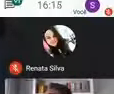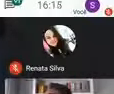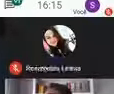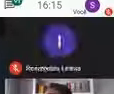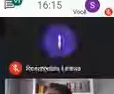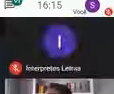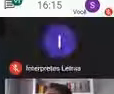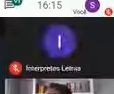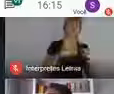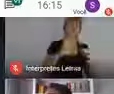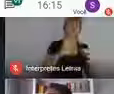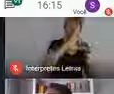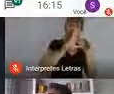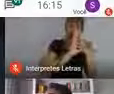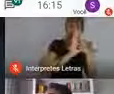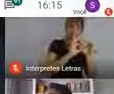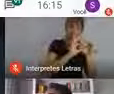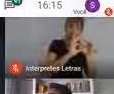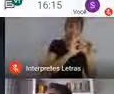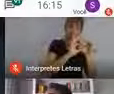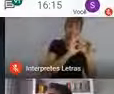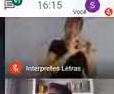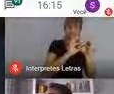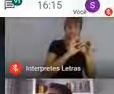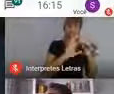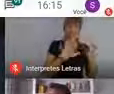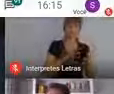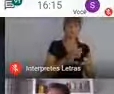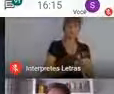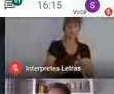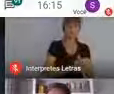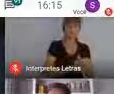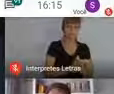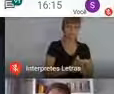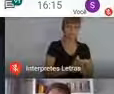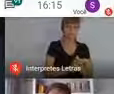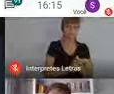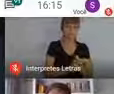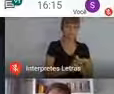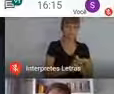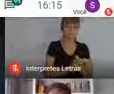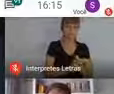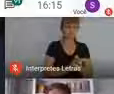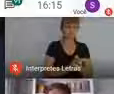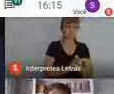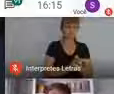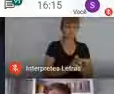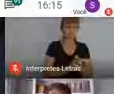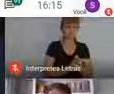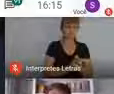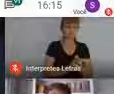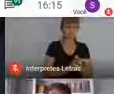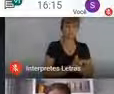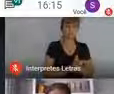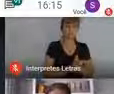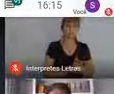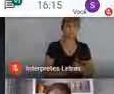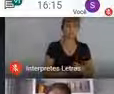desapropria territórios, nega assistencialismo social e mata jovens negros.